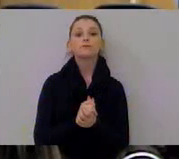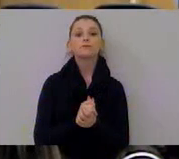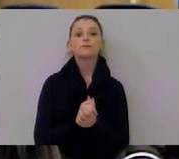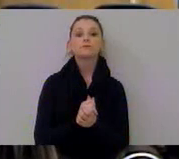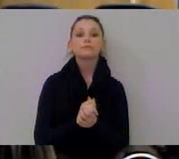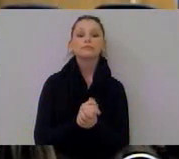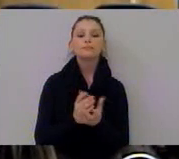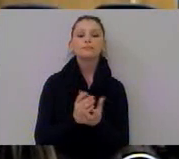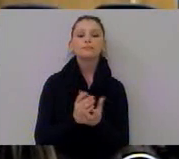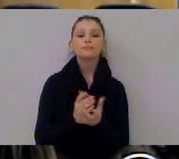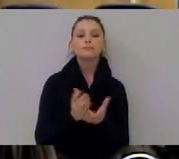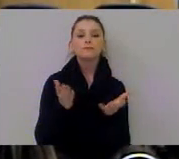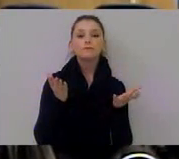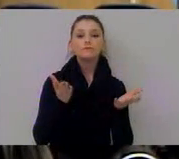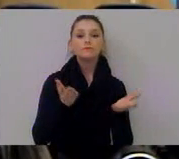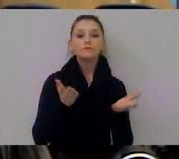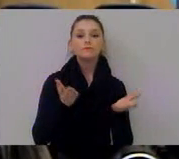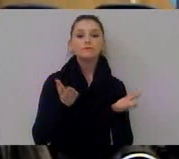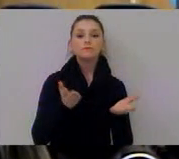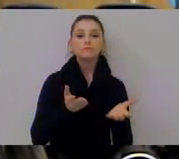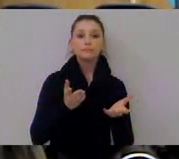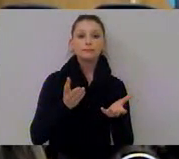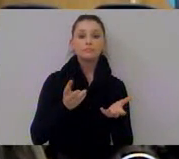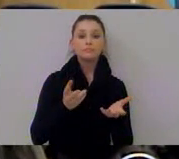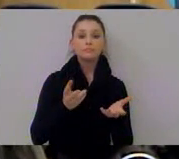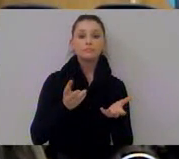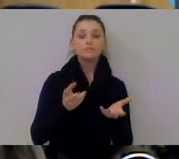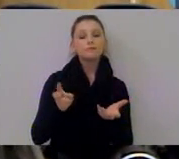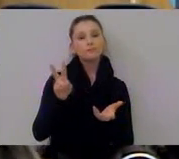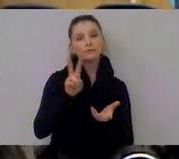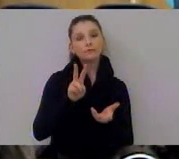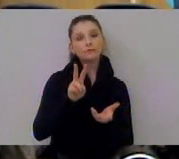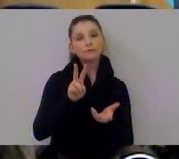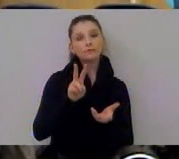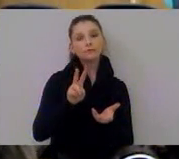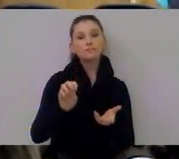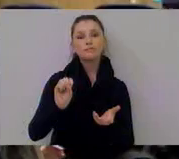do requerimento, vereador Salésio Lima.